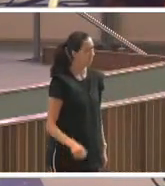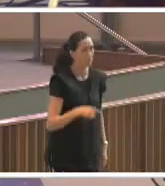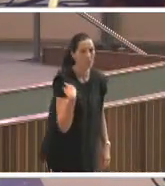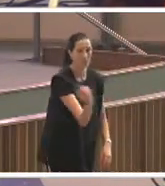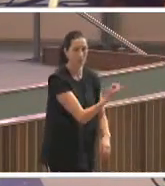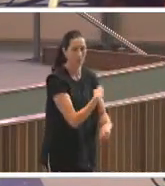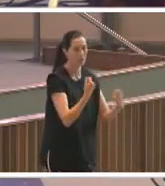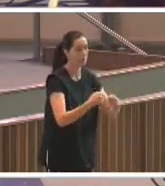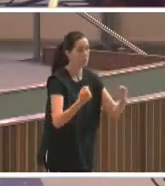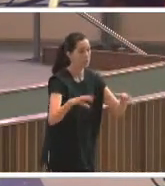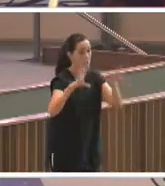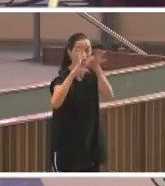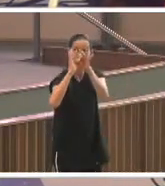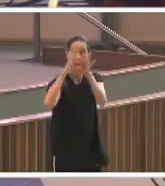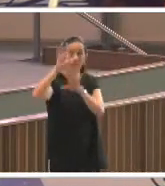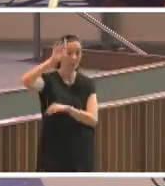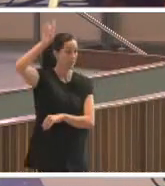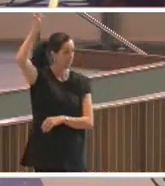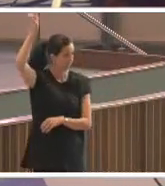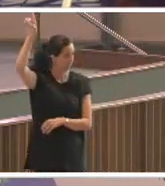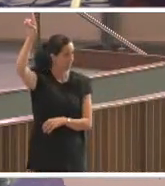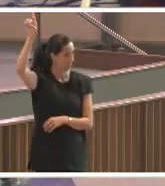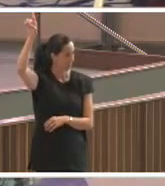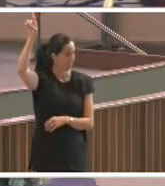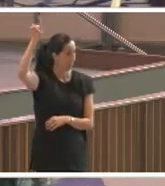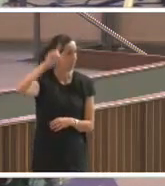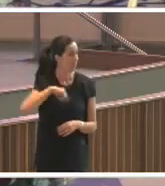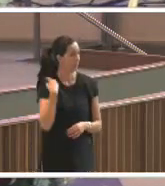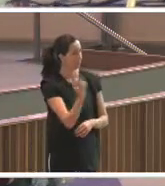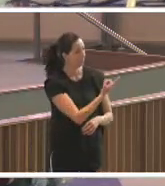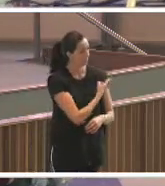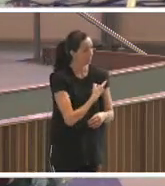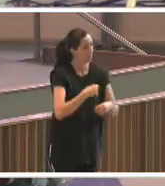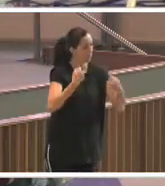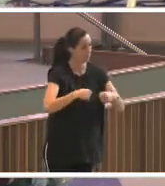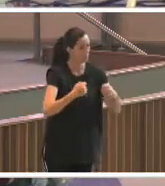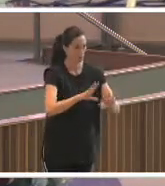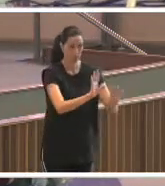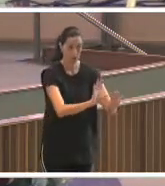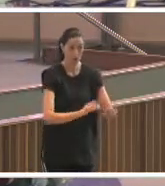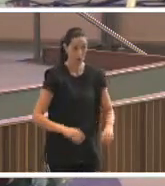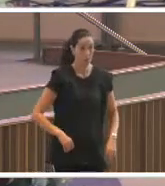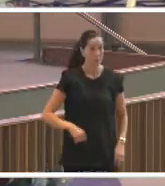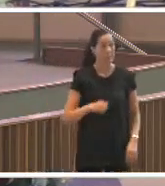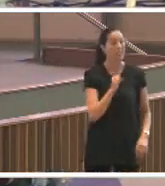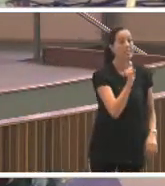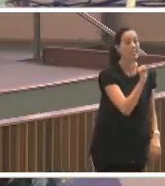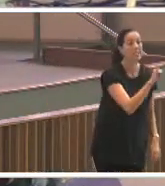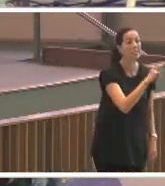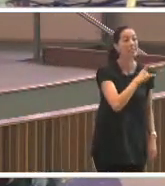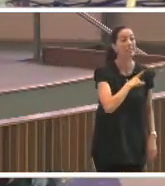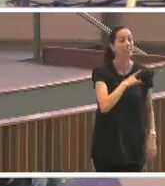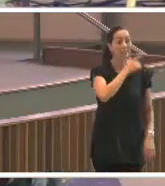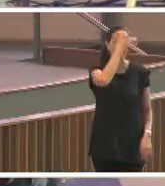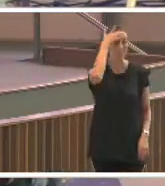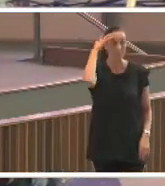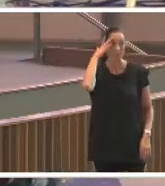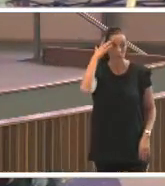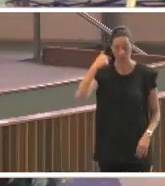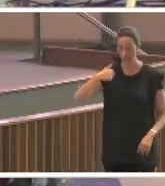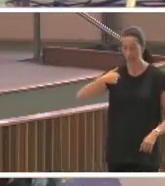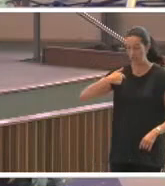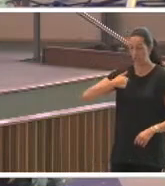autoridade espiritual, ela não vem de quem se coloca entre você e Deus, porque a verdadeira autoridade espiritual te ensina a